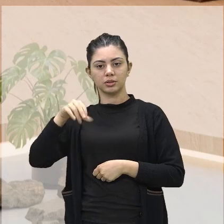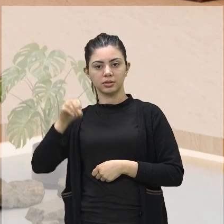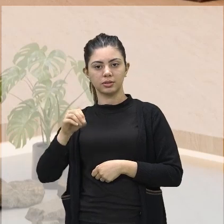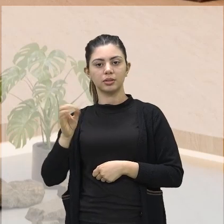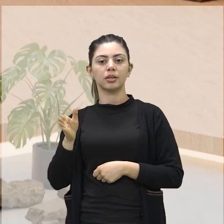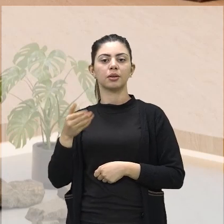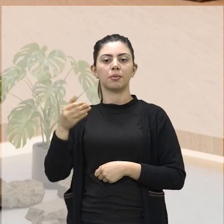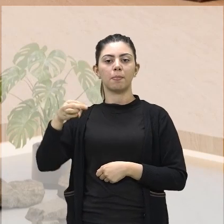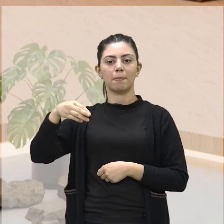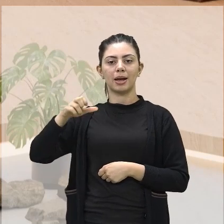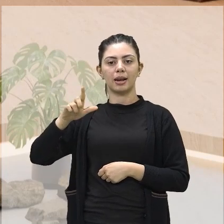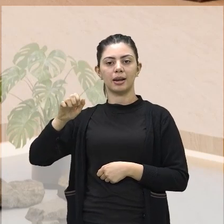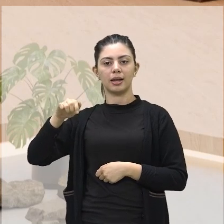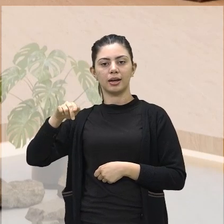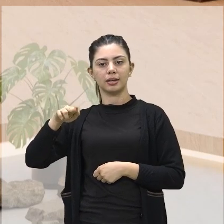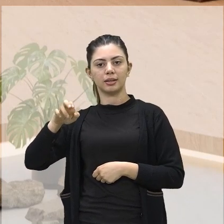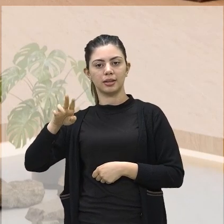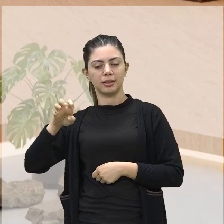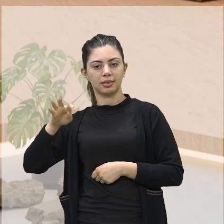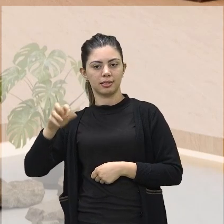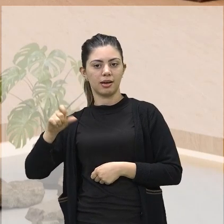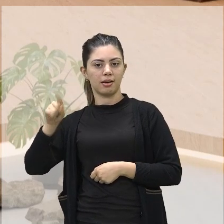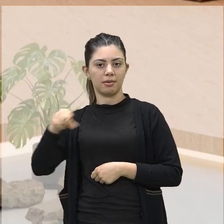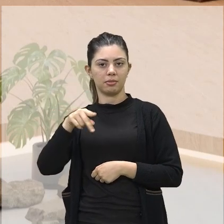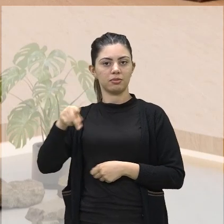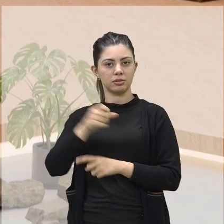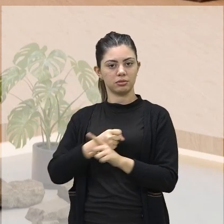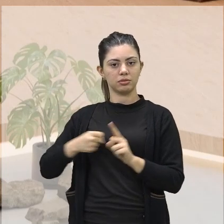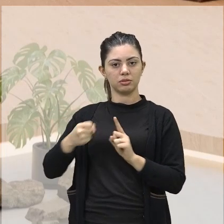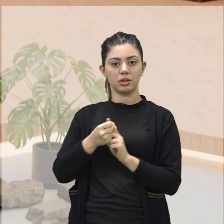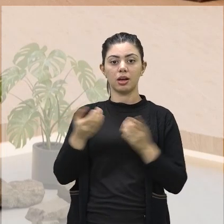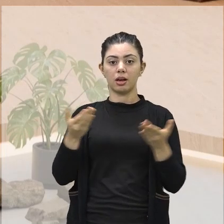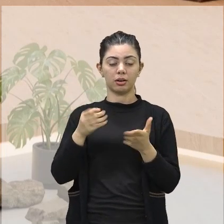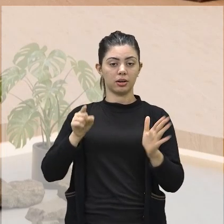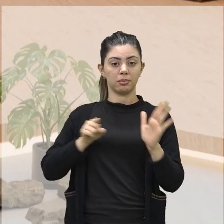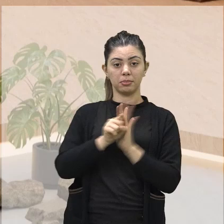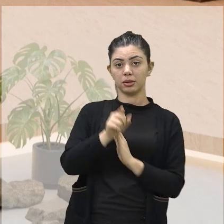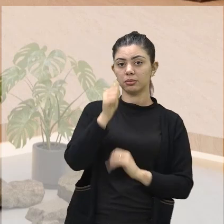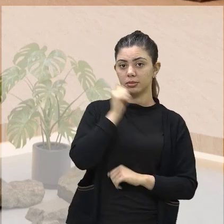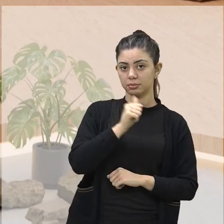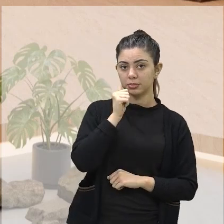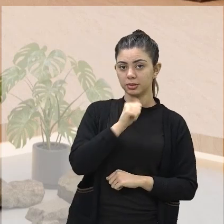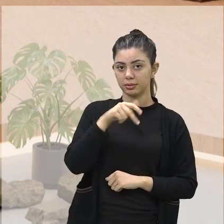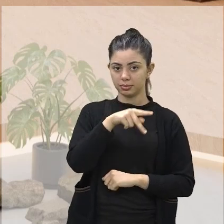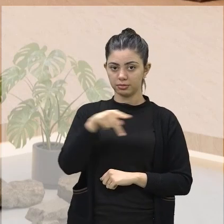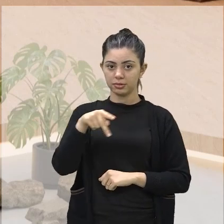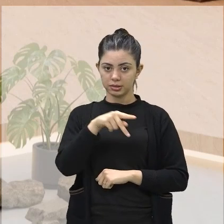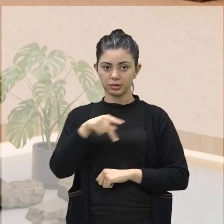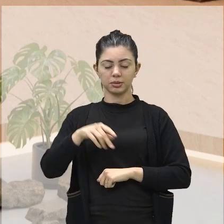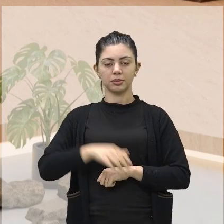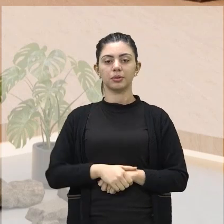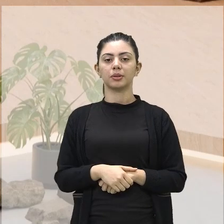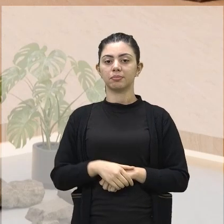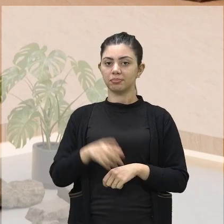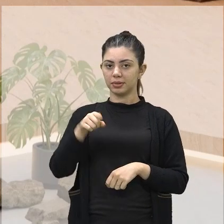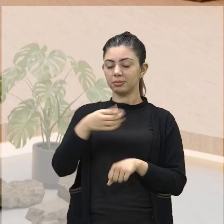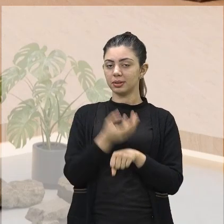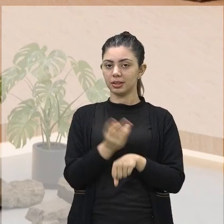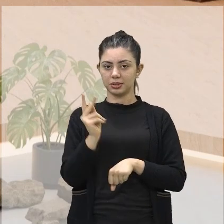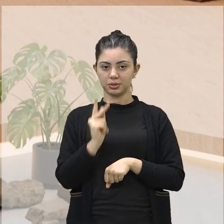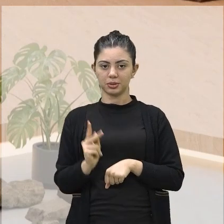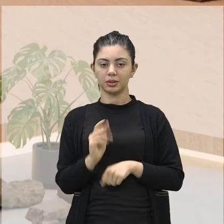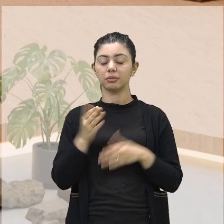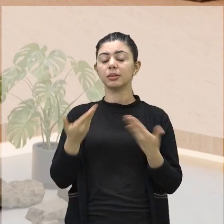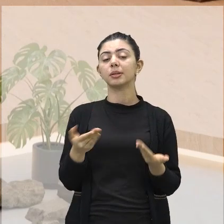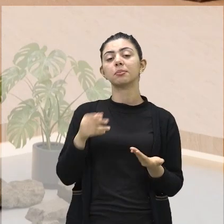componente de Sociologia, tá bom? Vou direcionar a primeira pergunta para a professora Michele Santos, de História. Professora